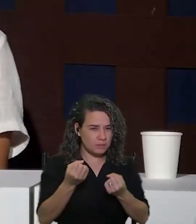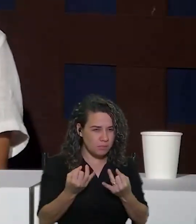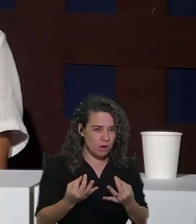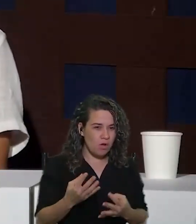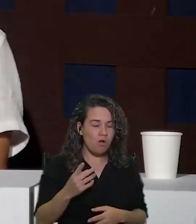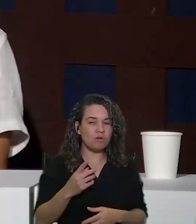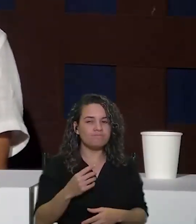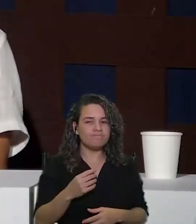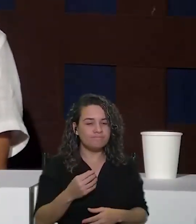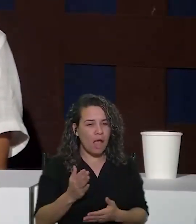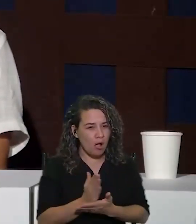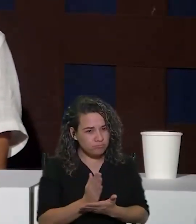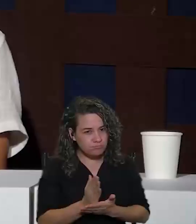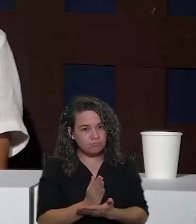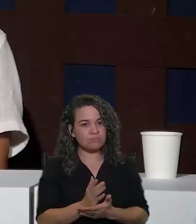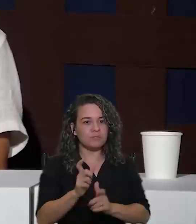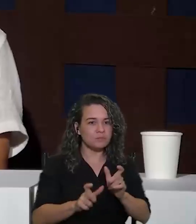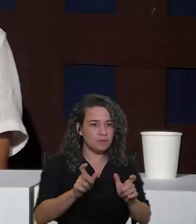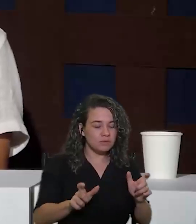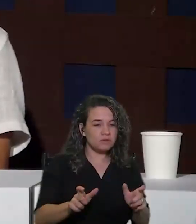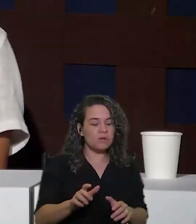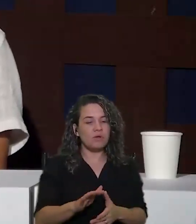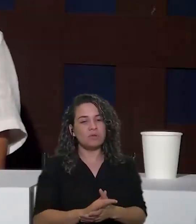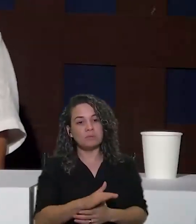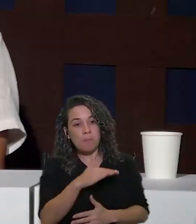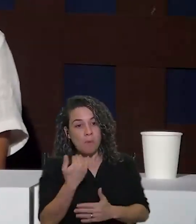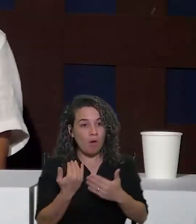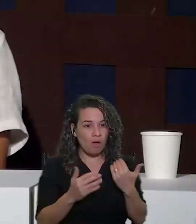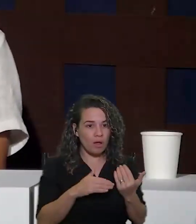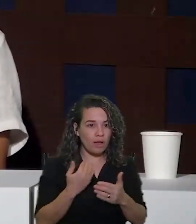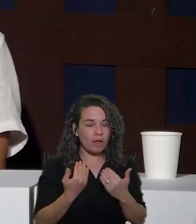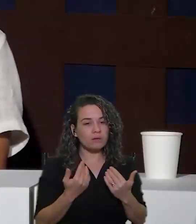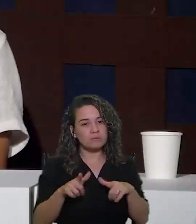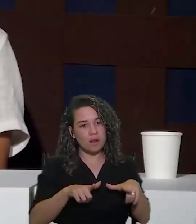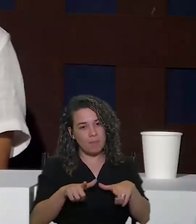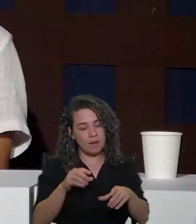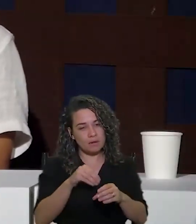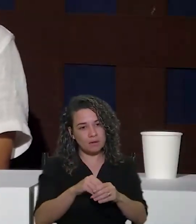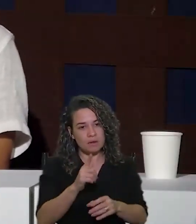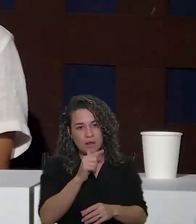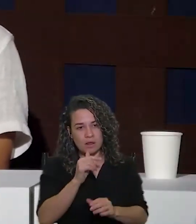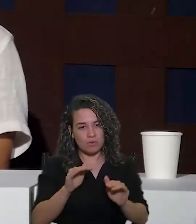Né? Mas que, mesmo assim, era preciso perdoar o mar, né? Para continuar entrando nele.